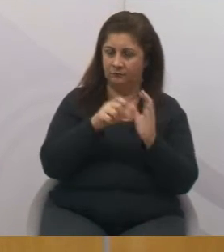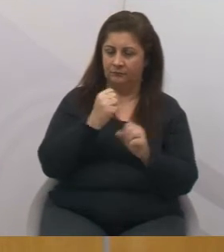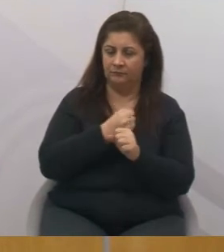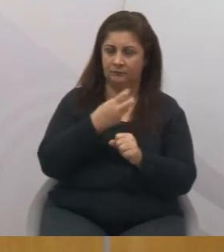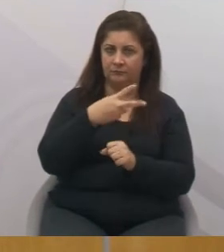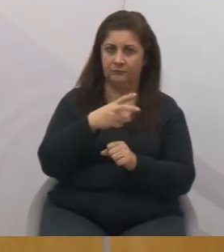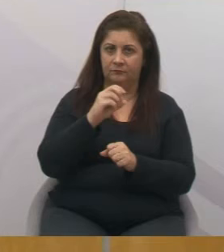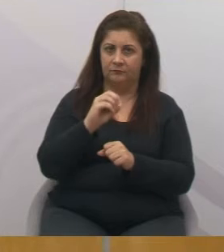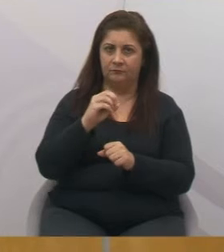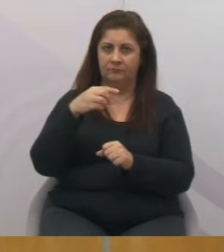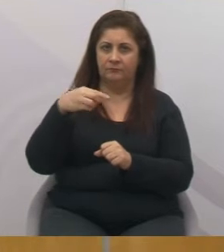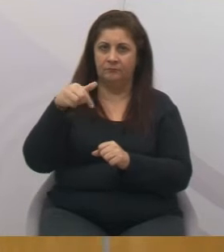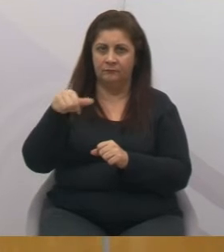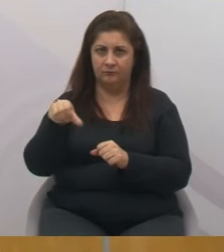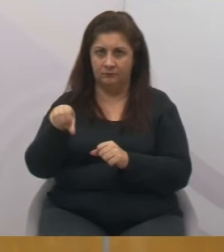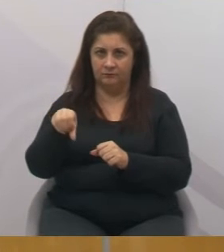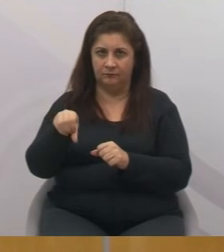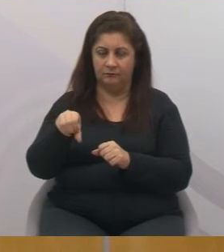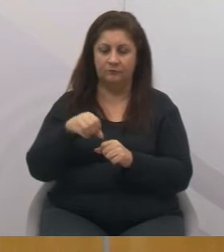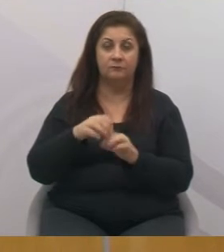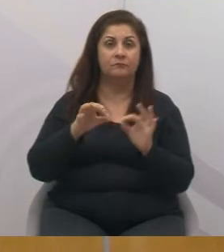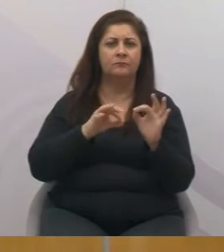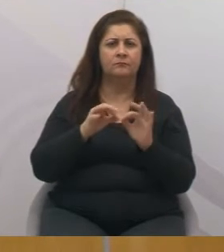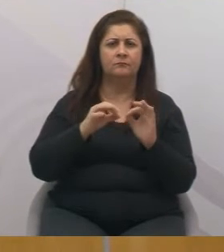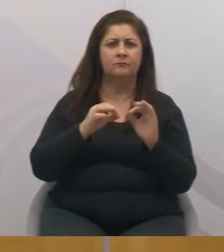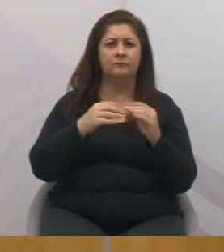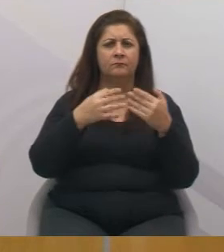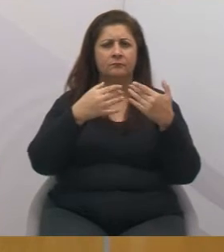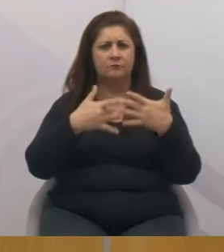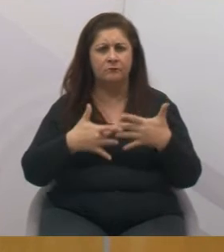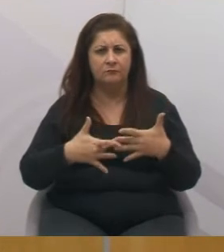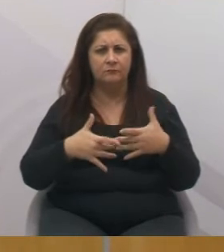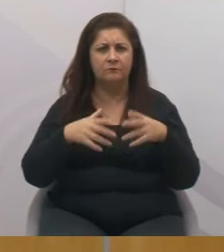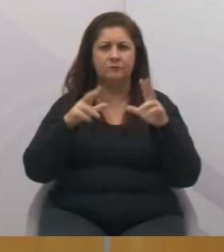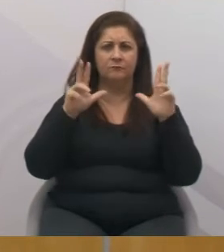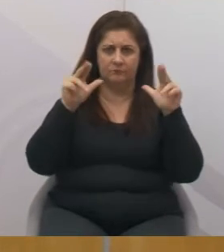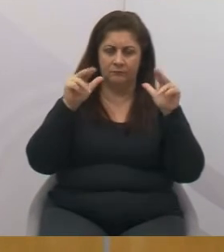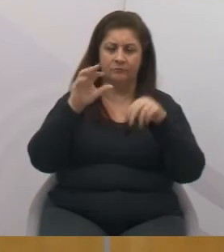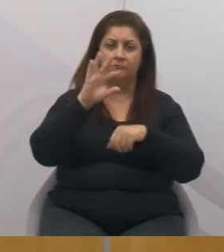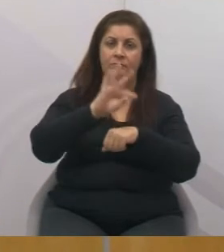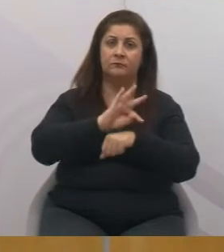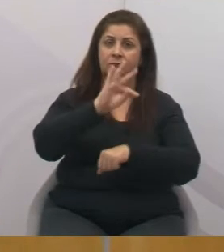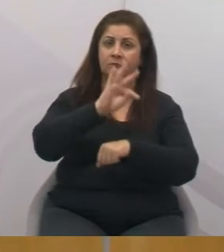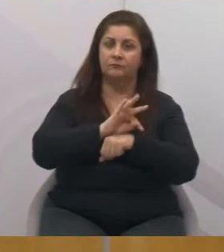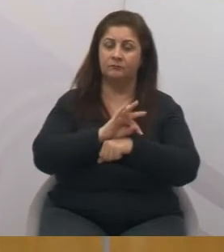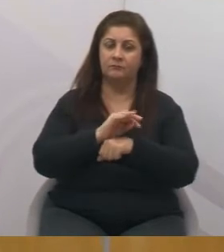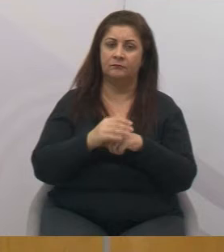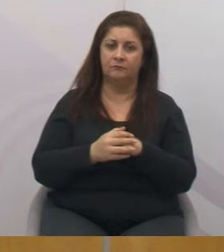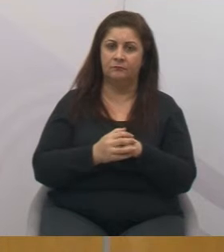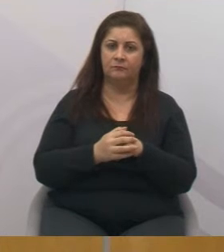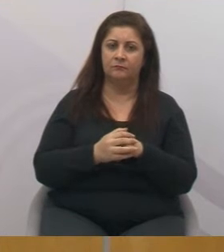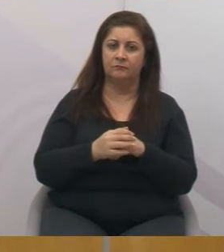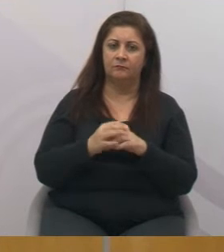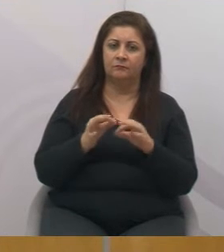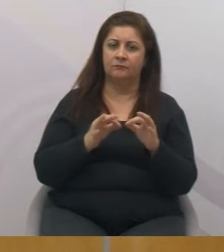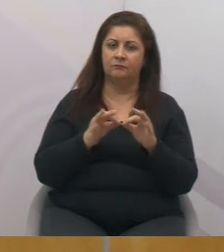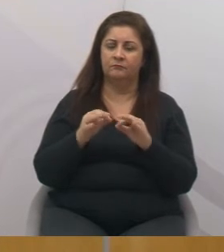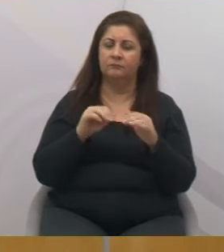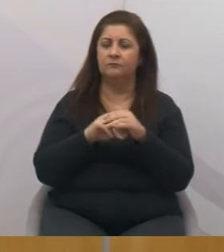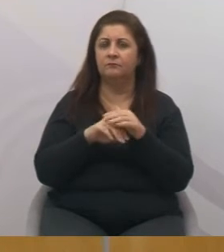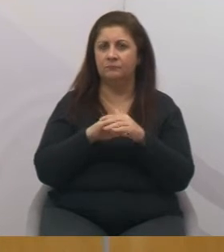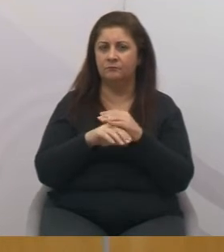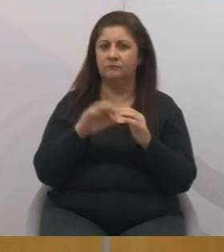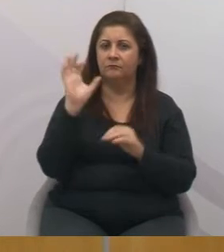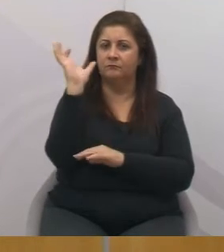2019, foram definidos diversos pontos importantes, termos técnicos, e criou o Fundo Municipal do Meio Ambiente, etc., entre